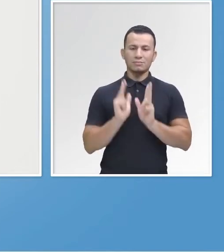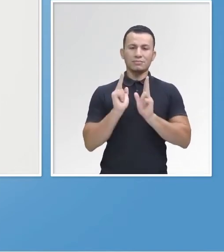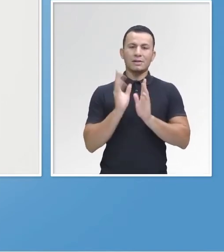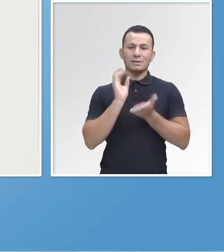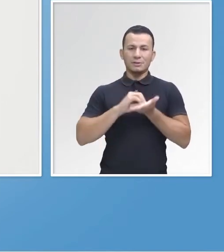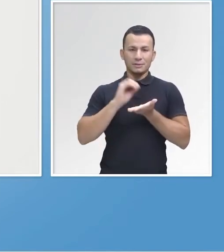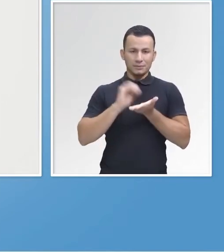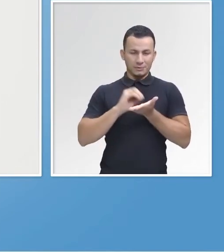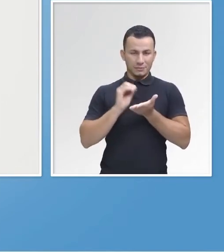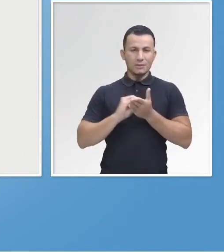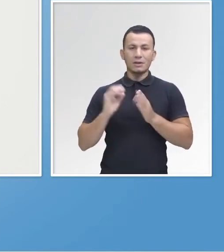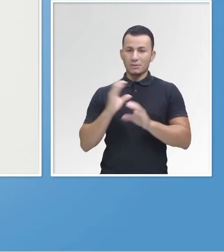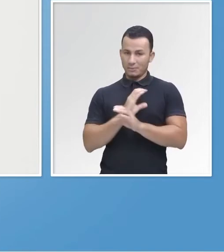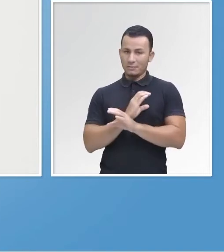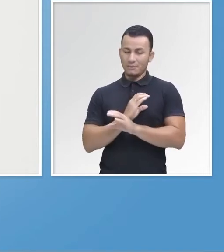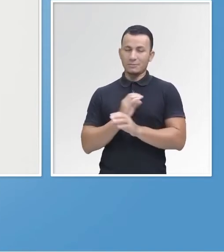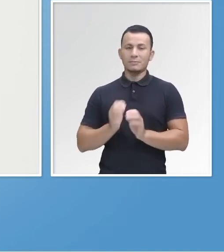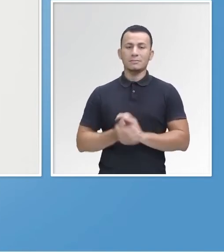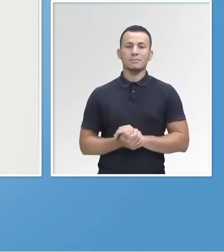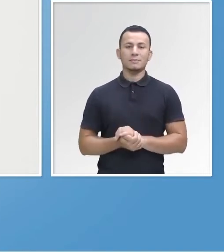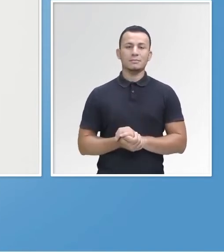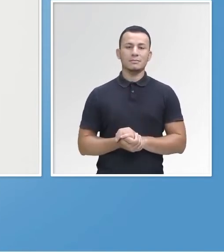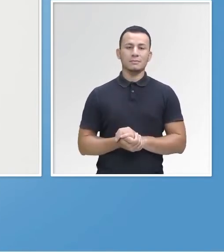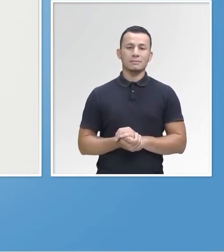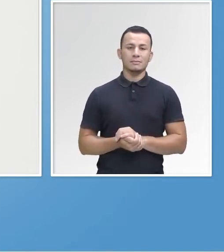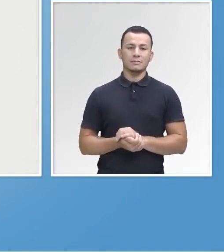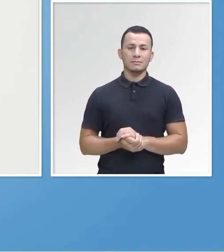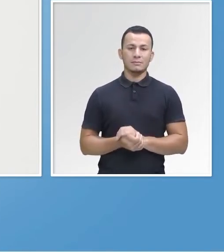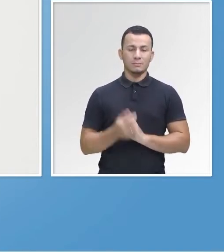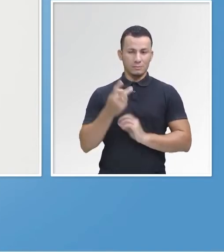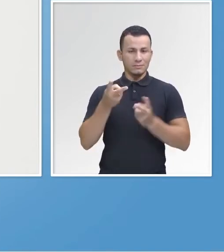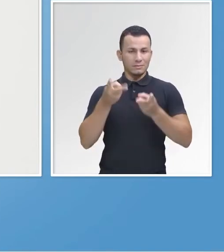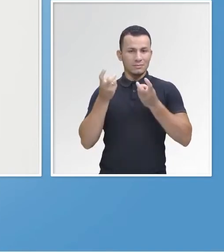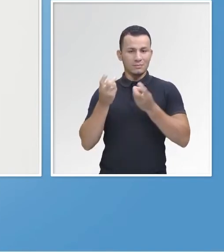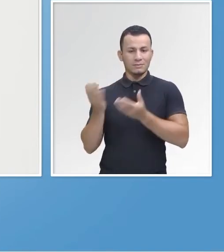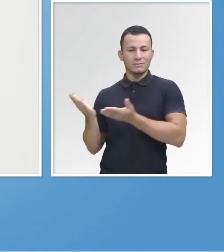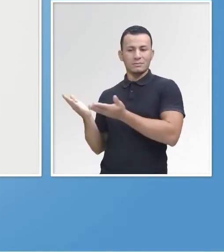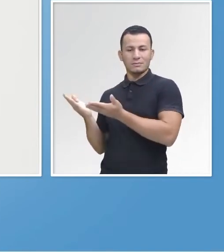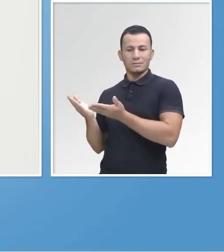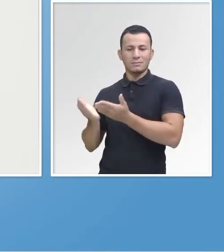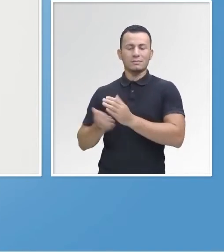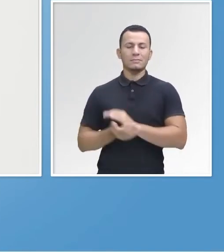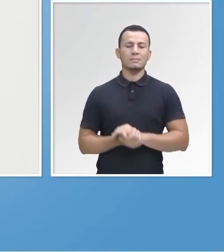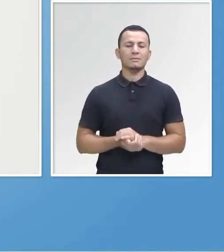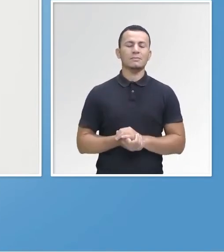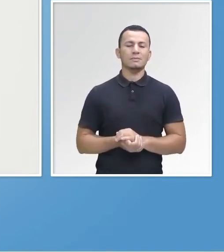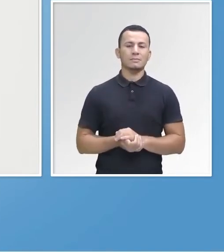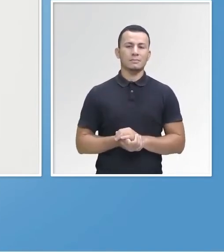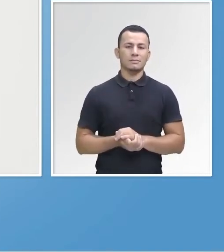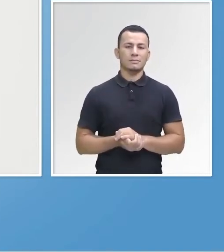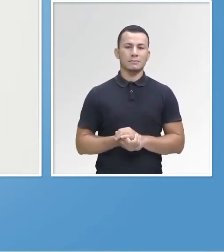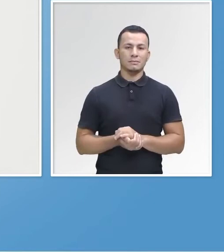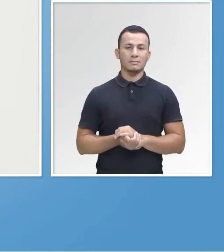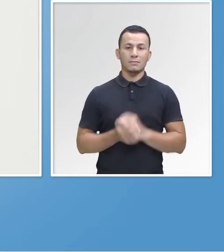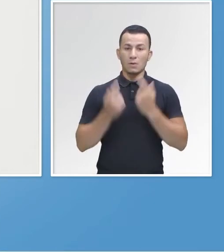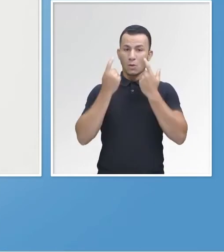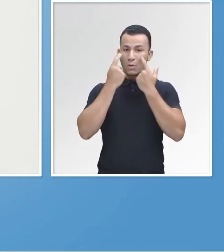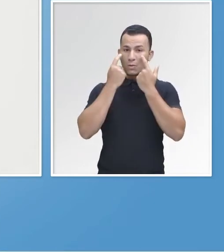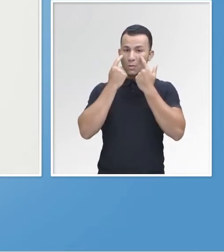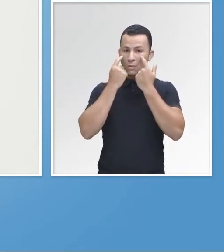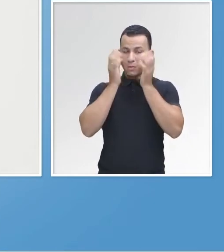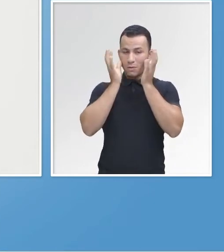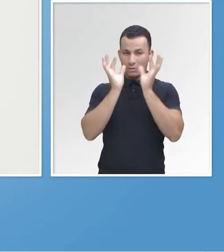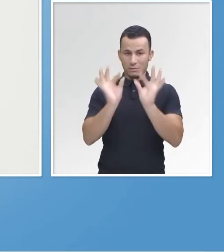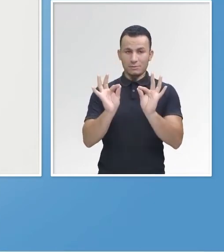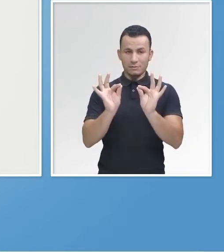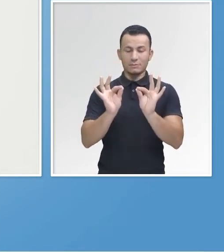o que tá faltando para nós olha aí ó olha aí então olhando para cá e olha o olho de olho